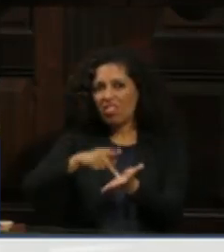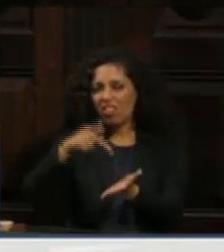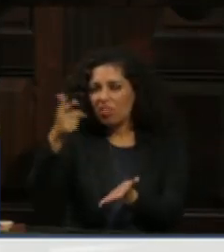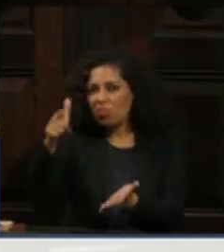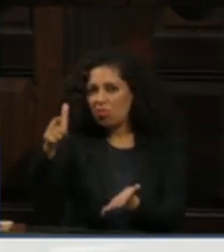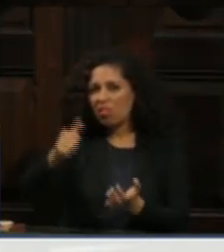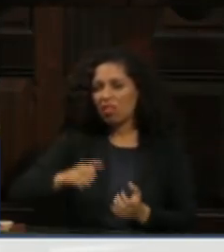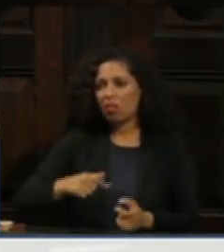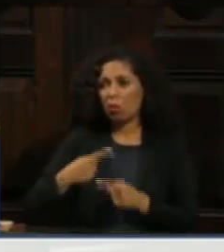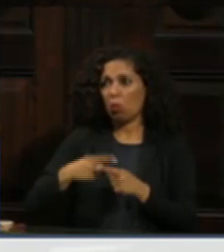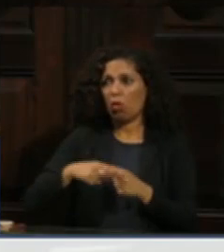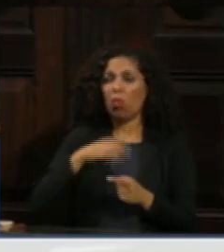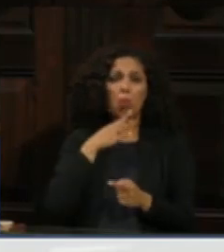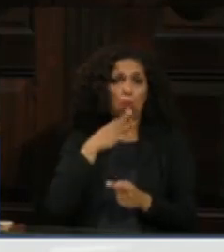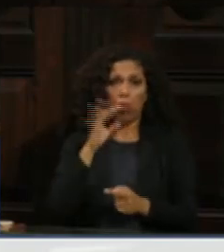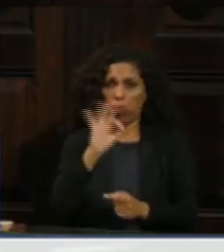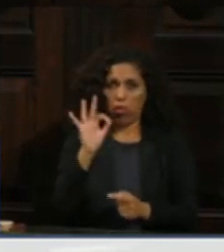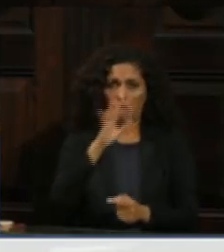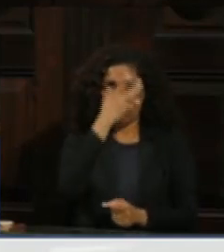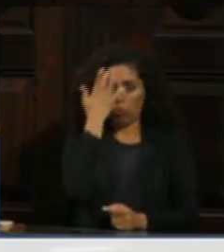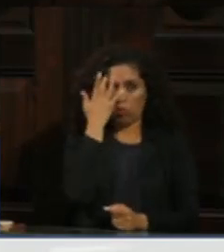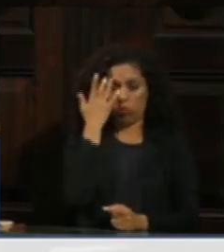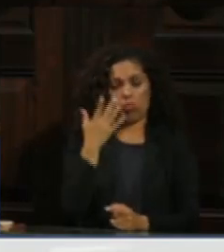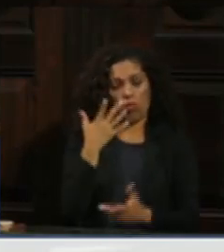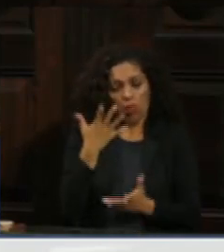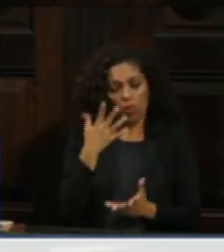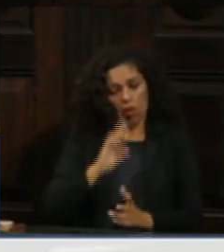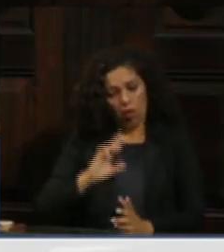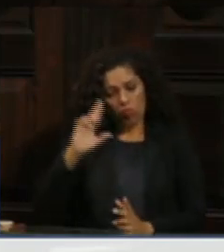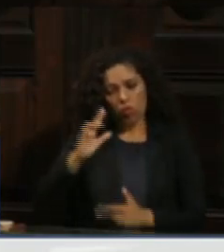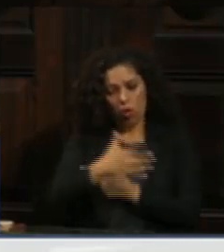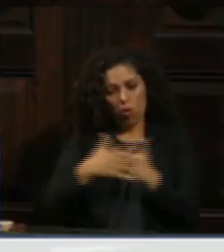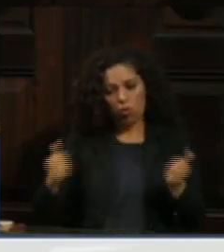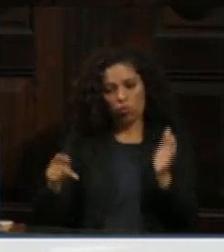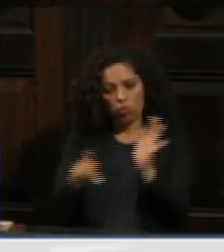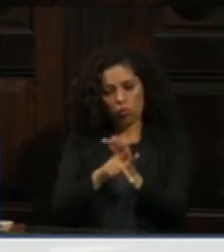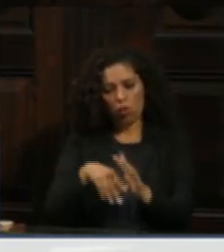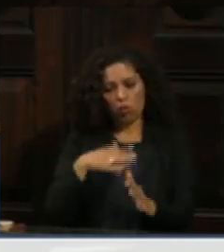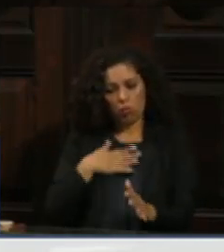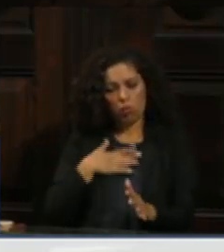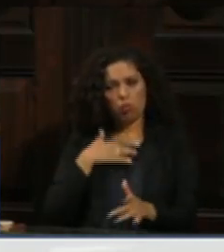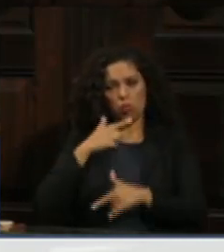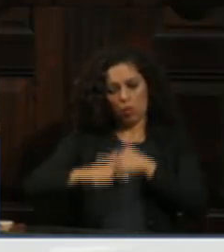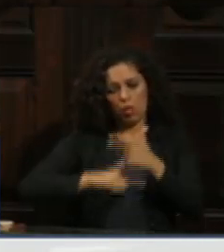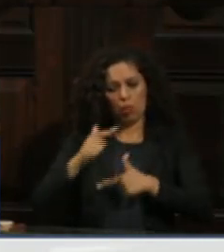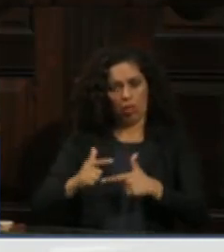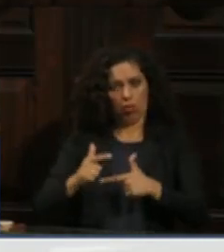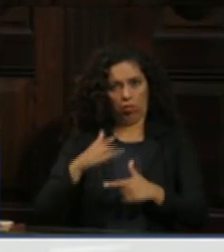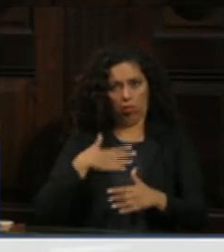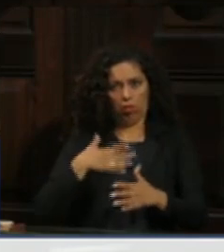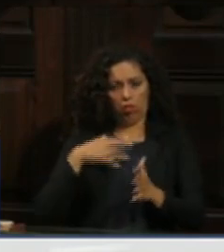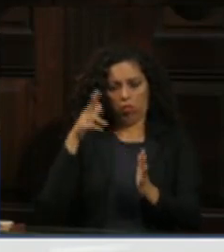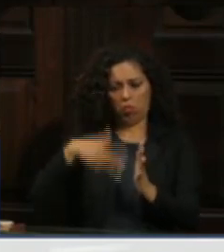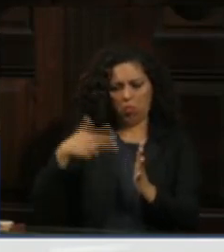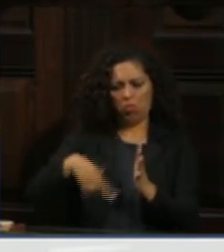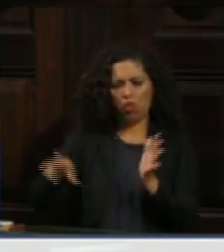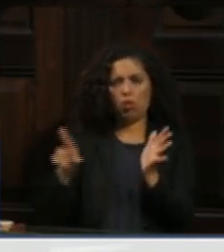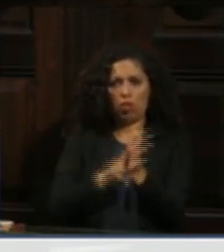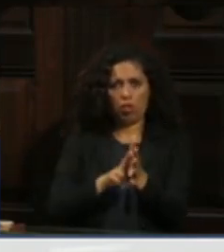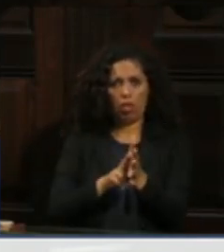por solicitação do Ministério Público Federal, solicitação do COAF, a Assembleia Legislativa é